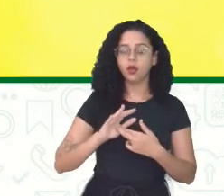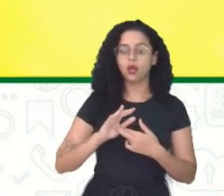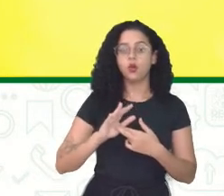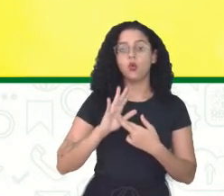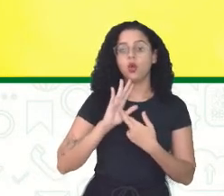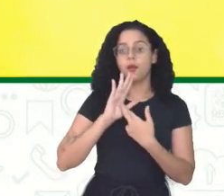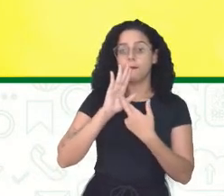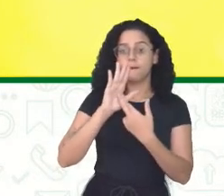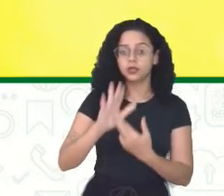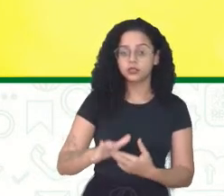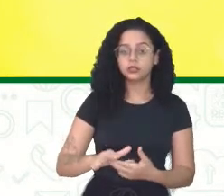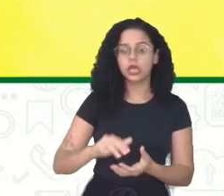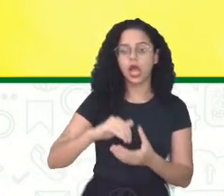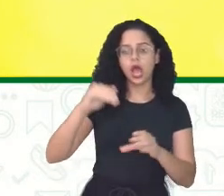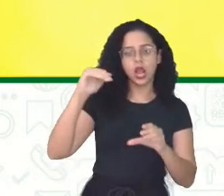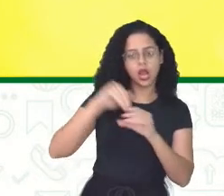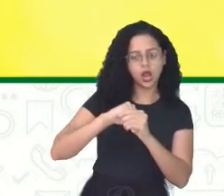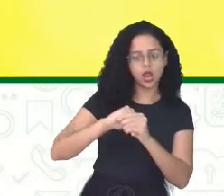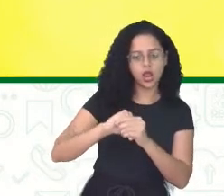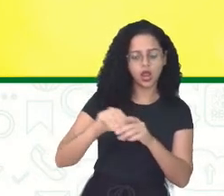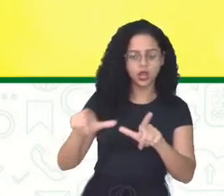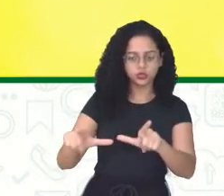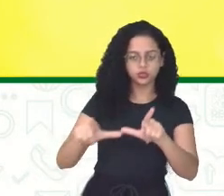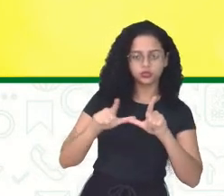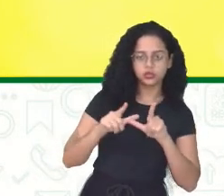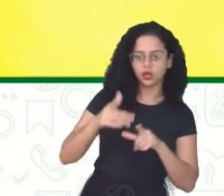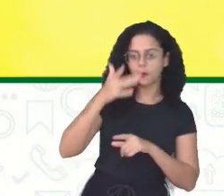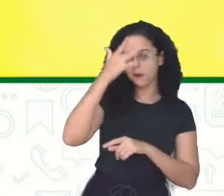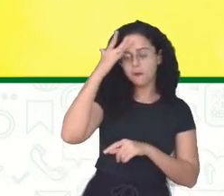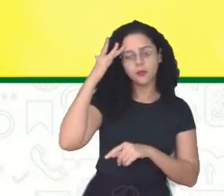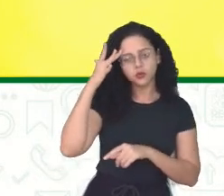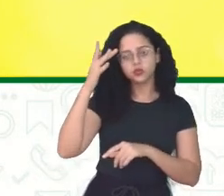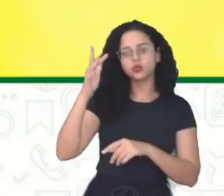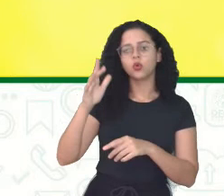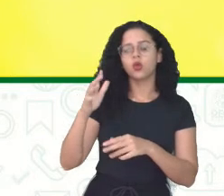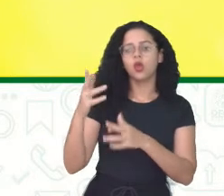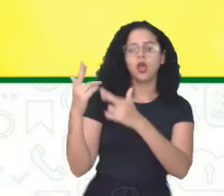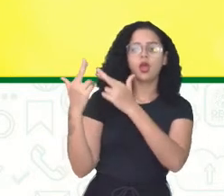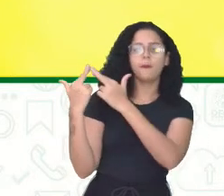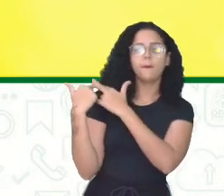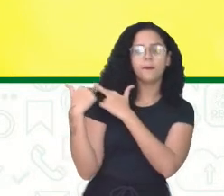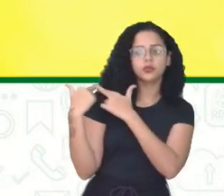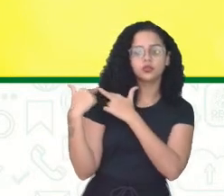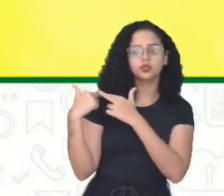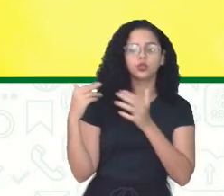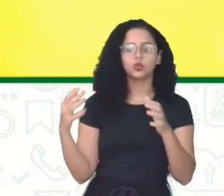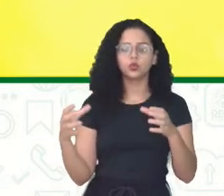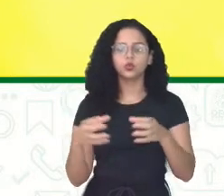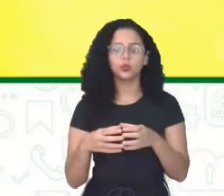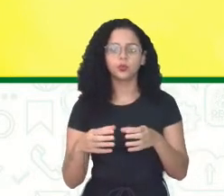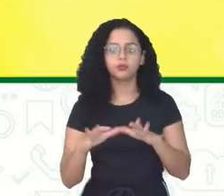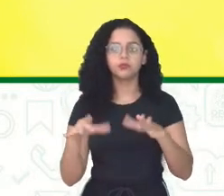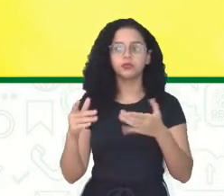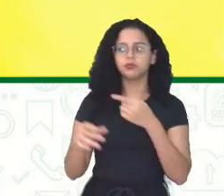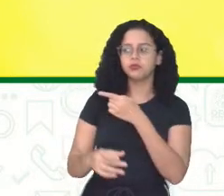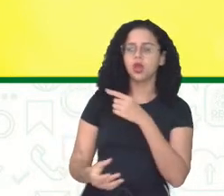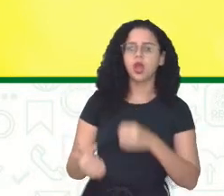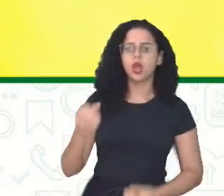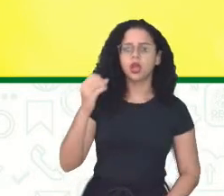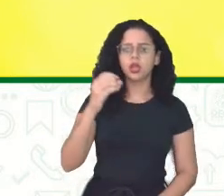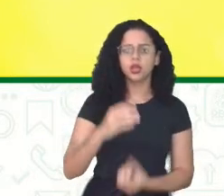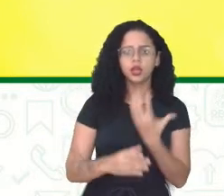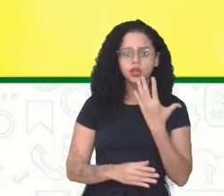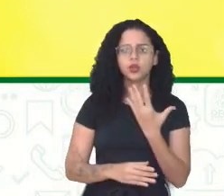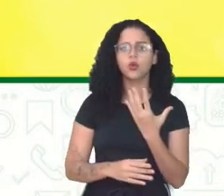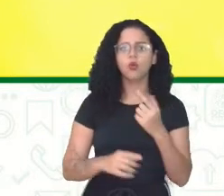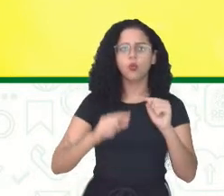da eleição para representante de turma. Olha só. Então, ela criou um gráfico,